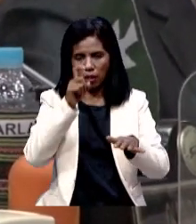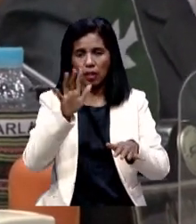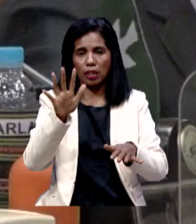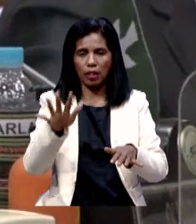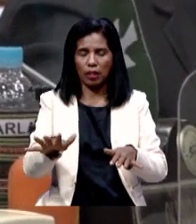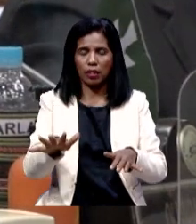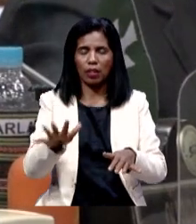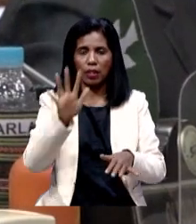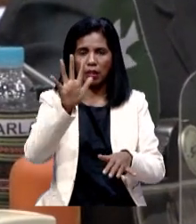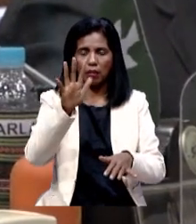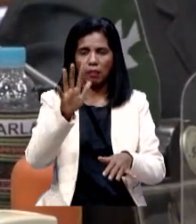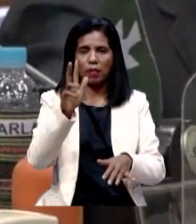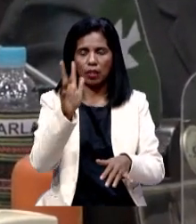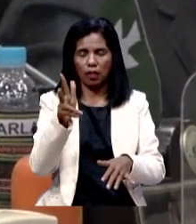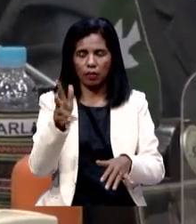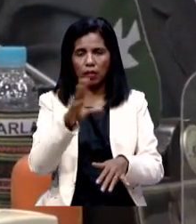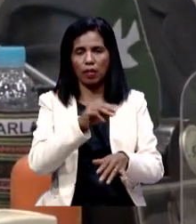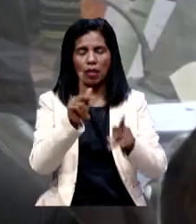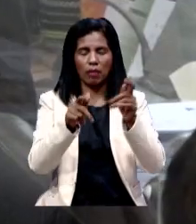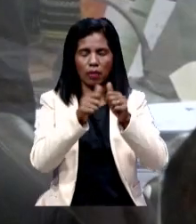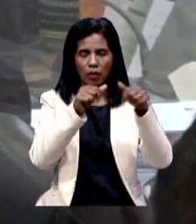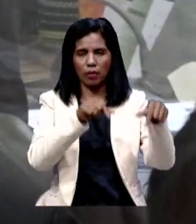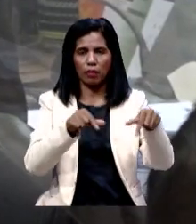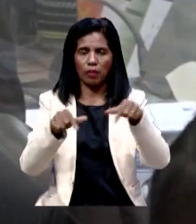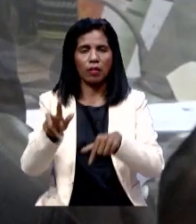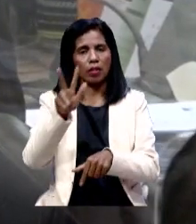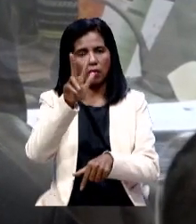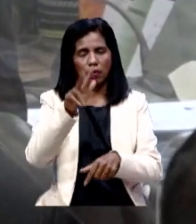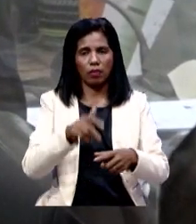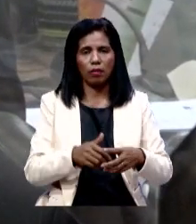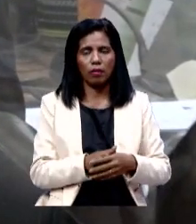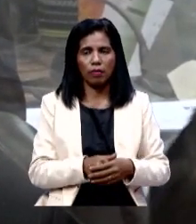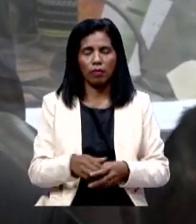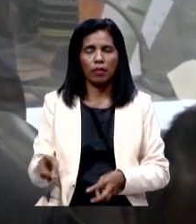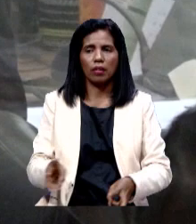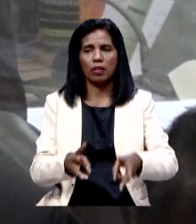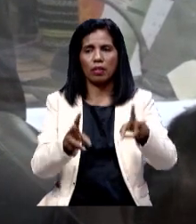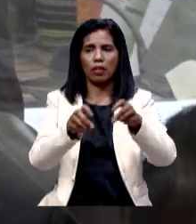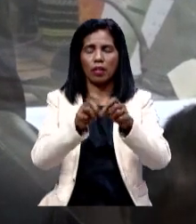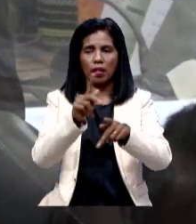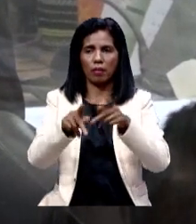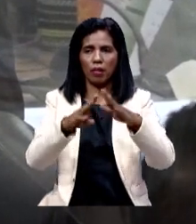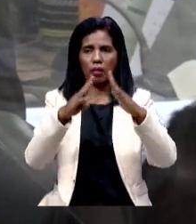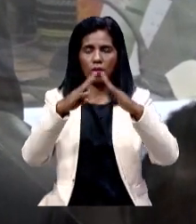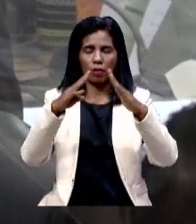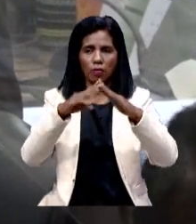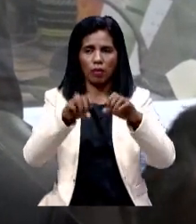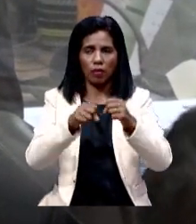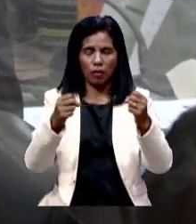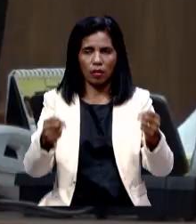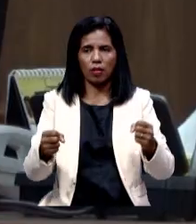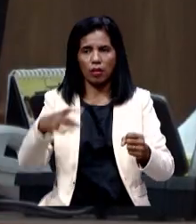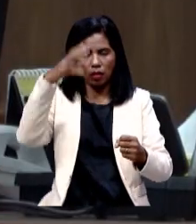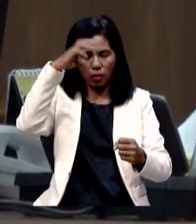na intolu nulu, no ema ho deficiência na intolu. Além de estraga comunidade ni helafatin no animal, udan